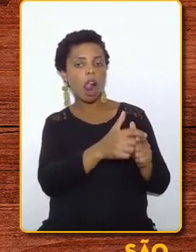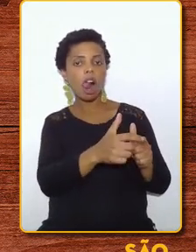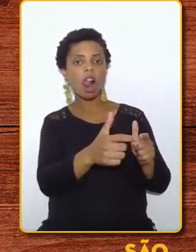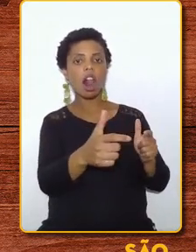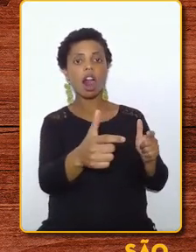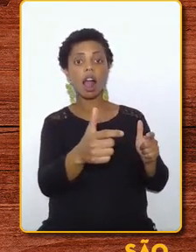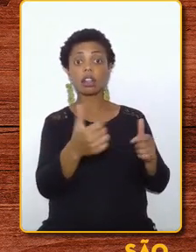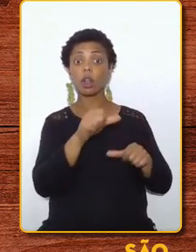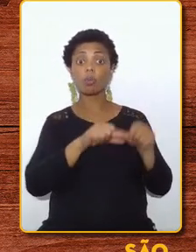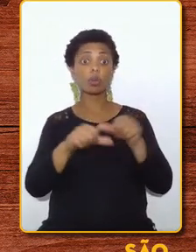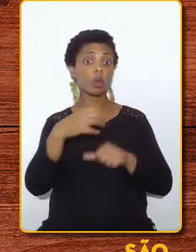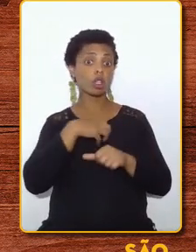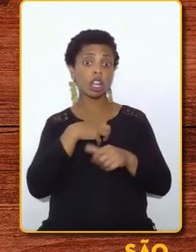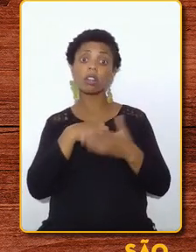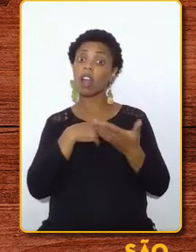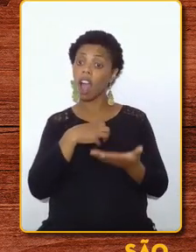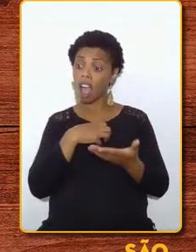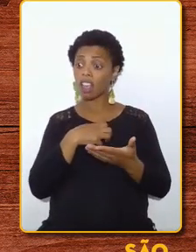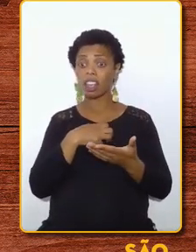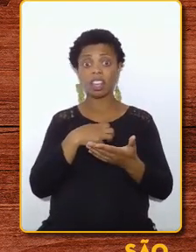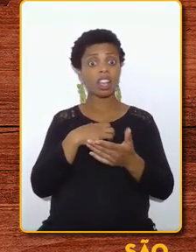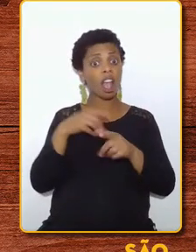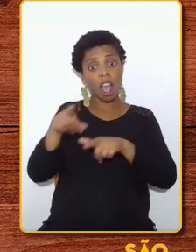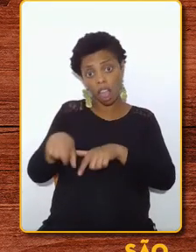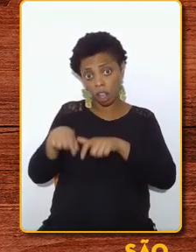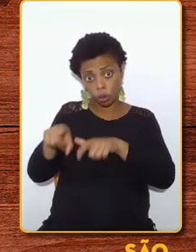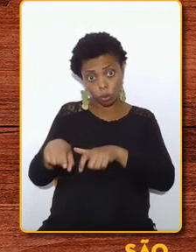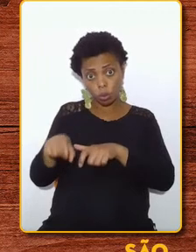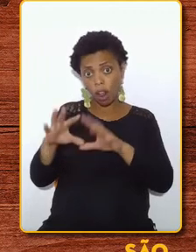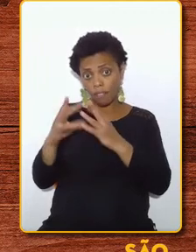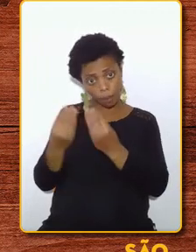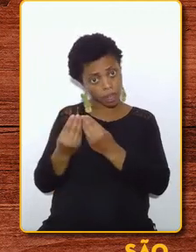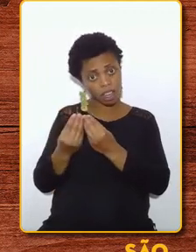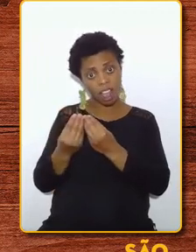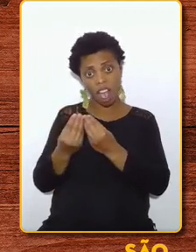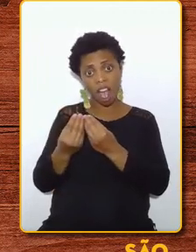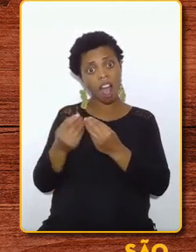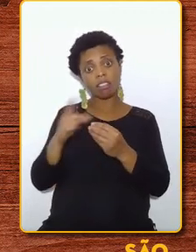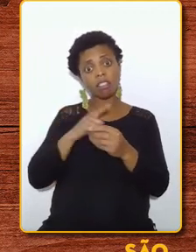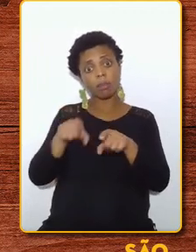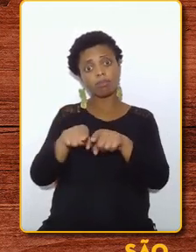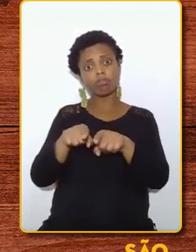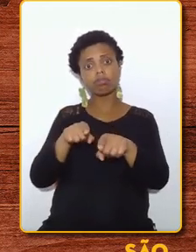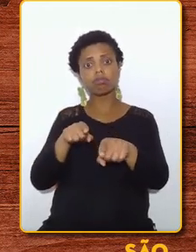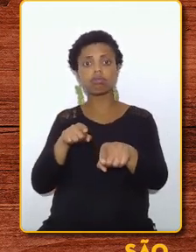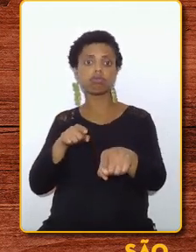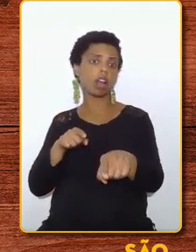familiar foi perdendo espaço, né? Não se reduziu nem em termos